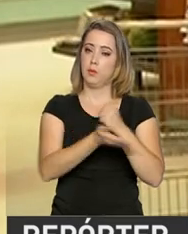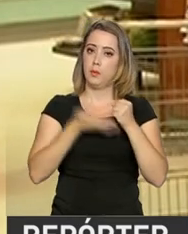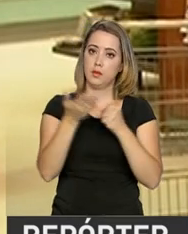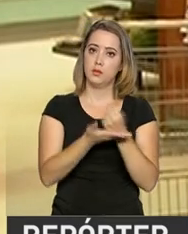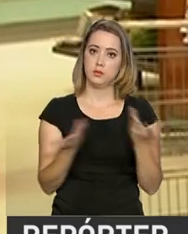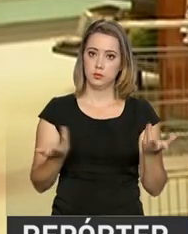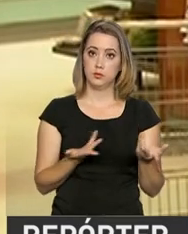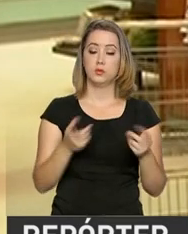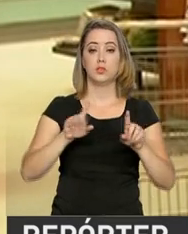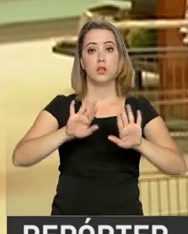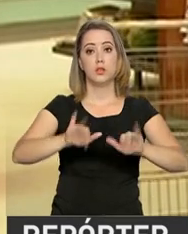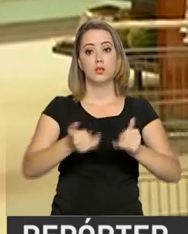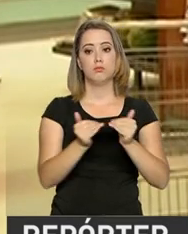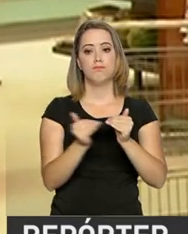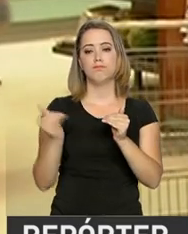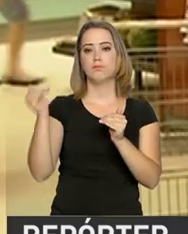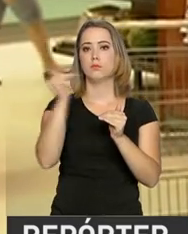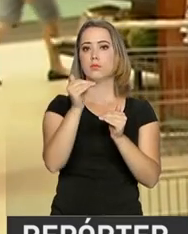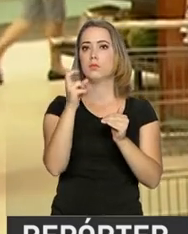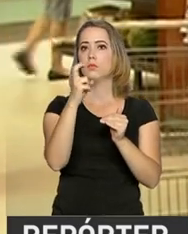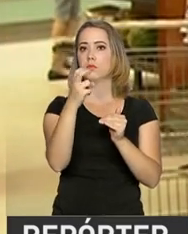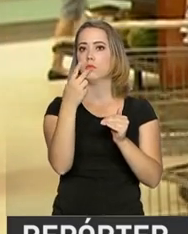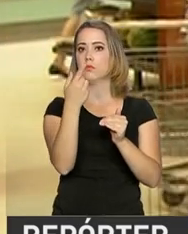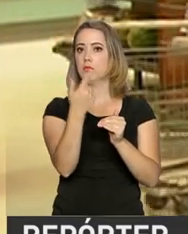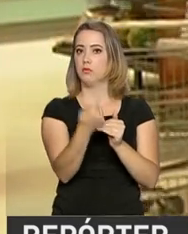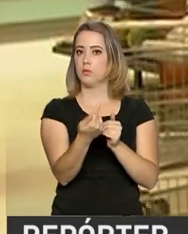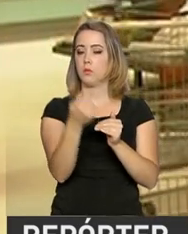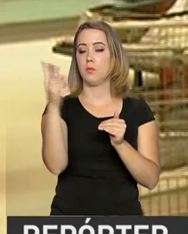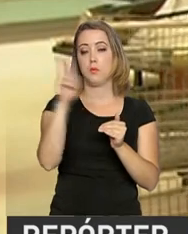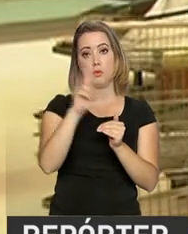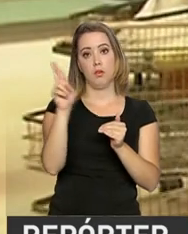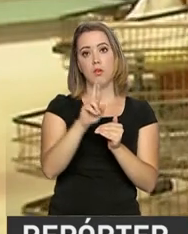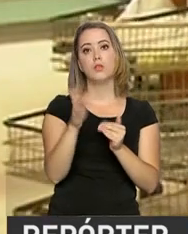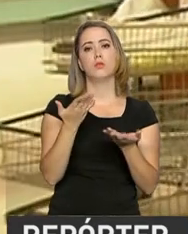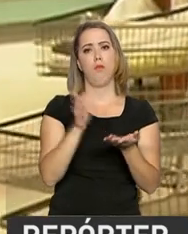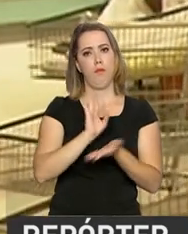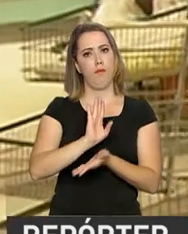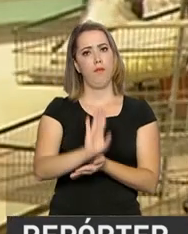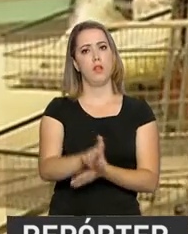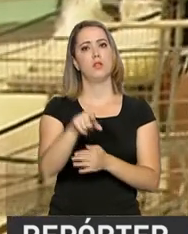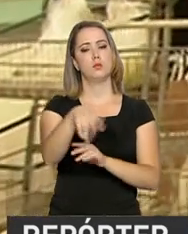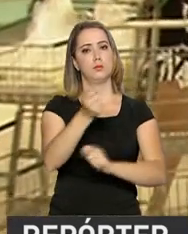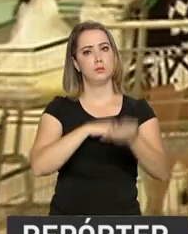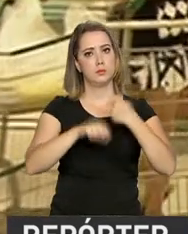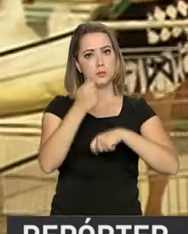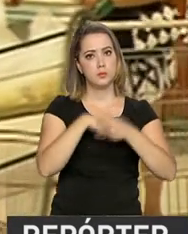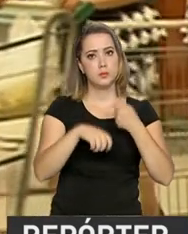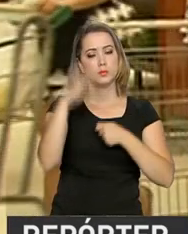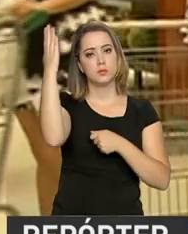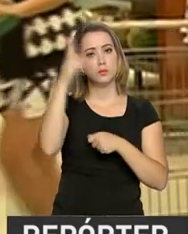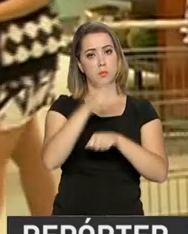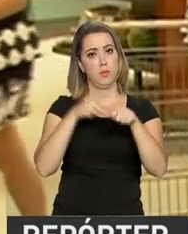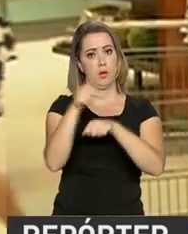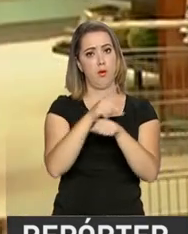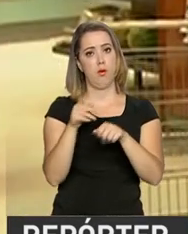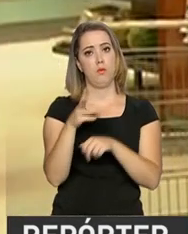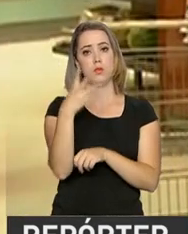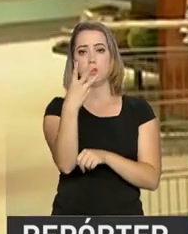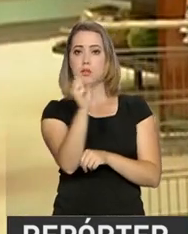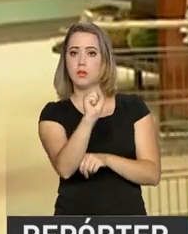o reajuste de R$ 57 vai injetar diretamente na economia do país cerca de